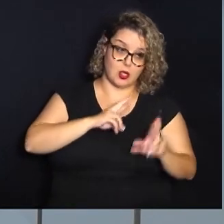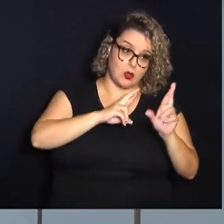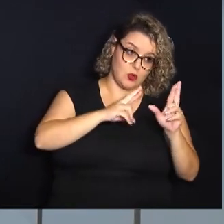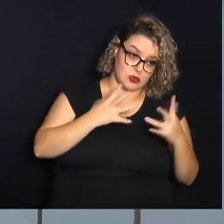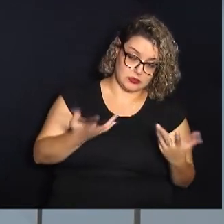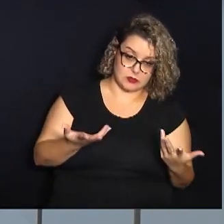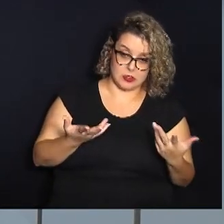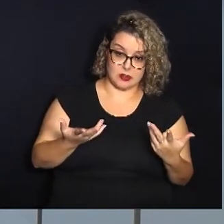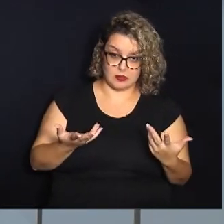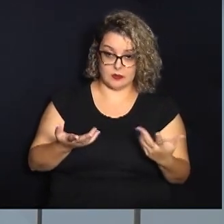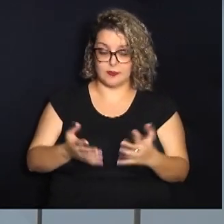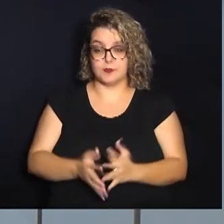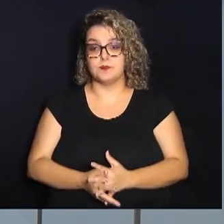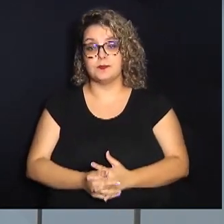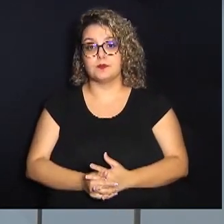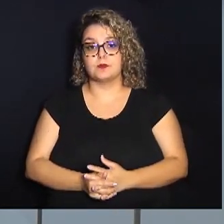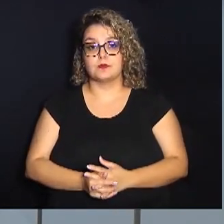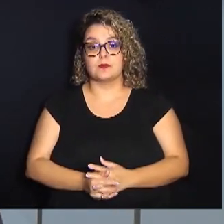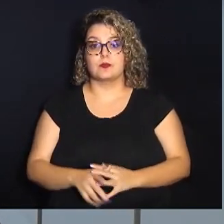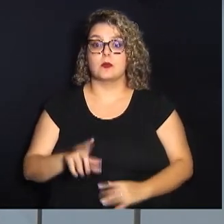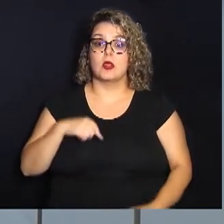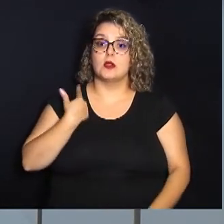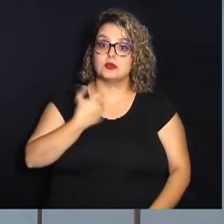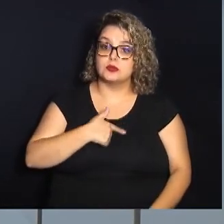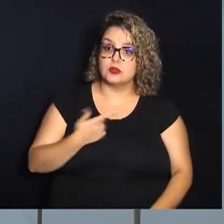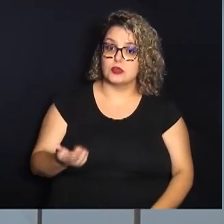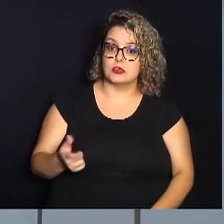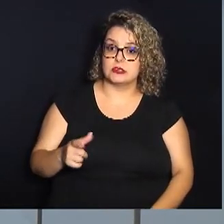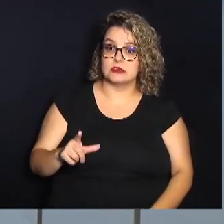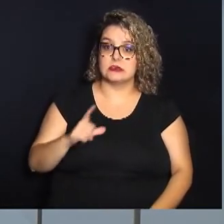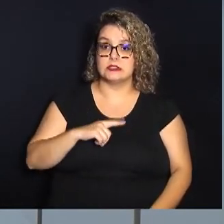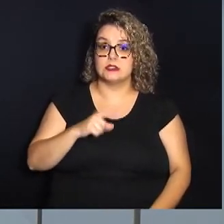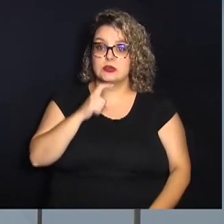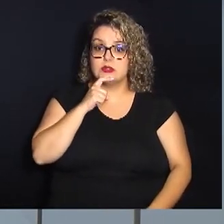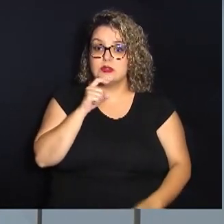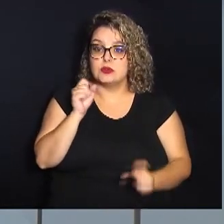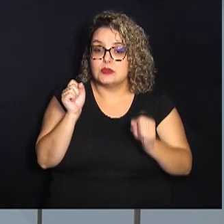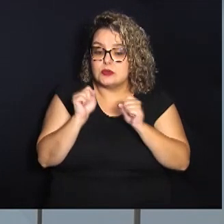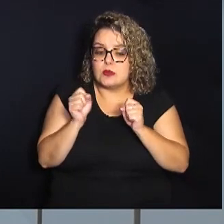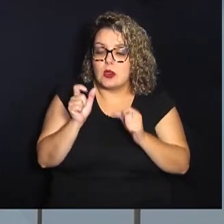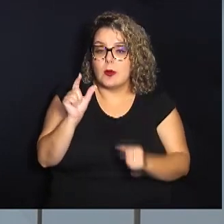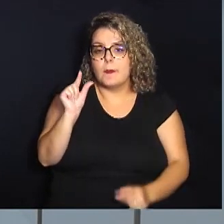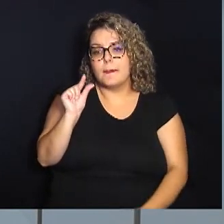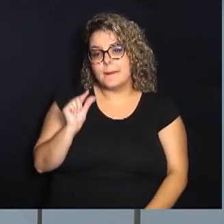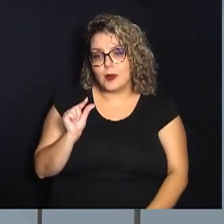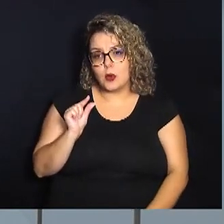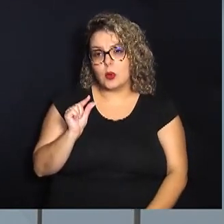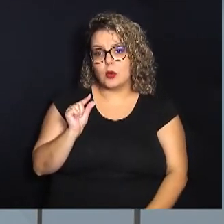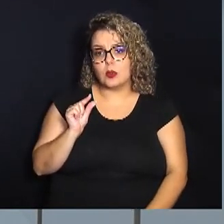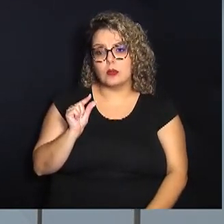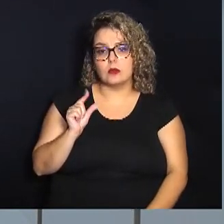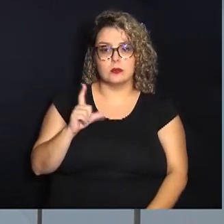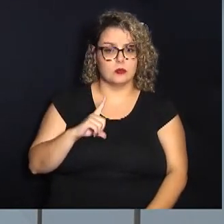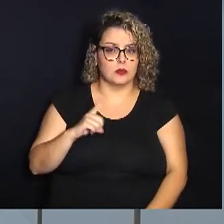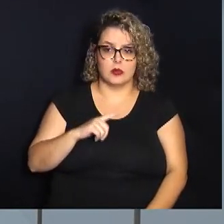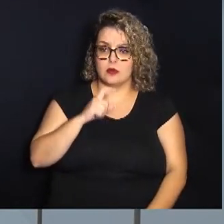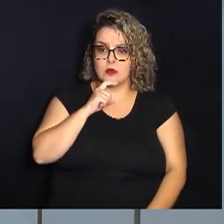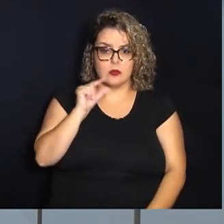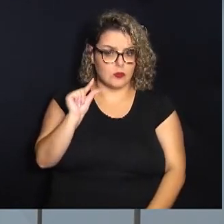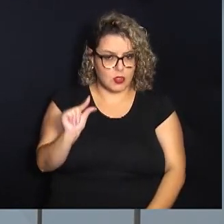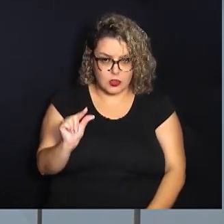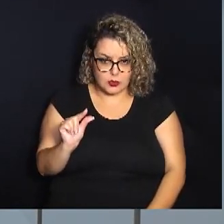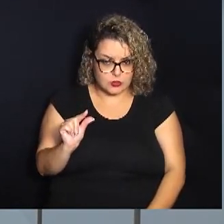grande. A gente vem tendo invernos muito curtos. O ano passado, se vocês se lembrarem, a gente teve um inverno muito curto e